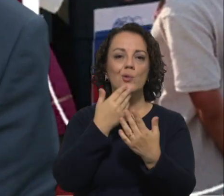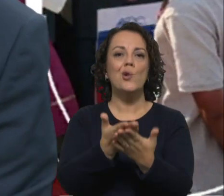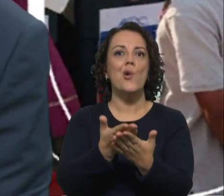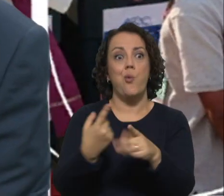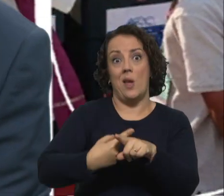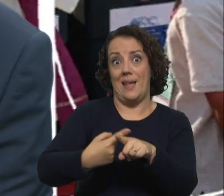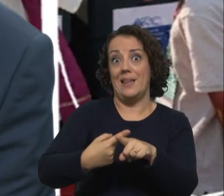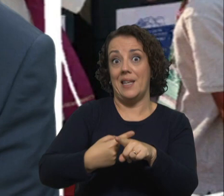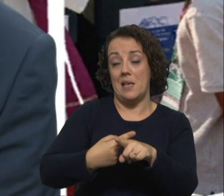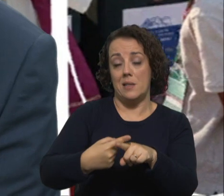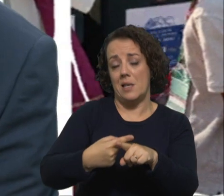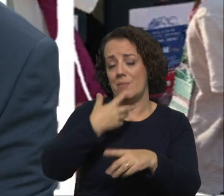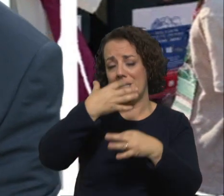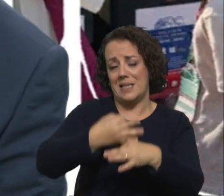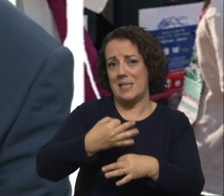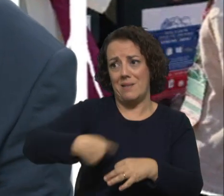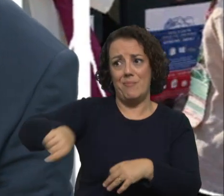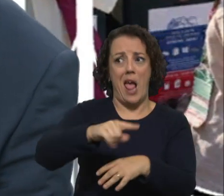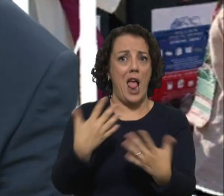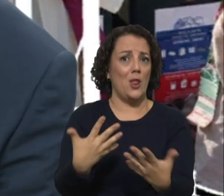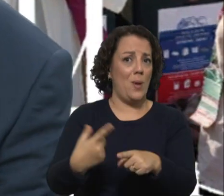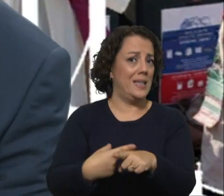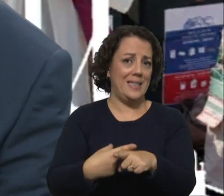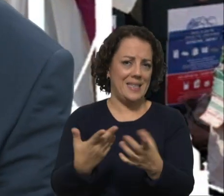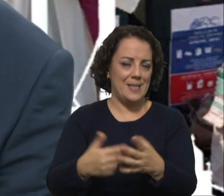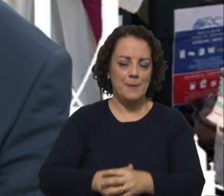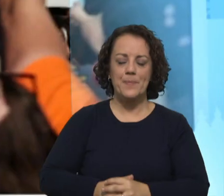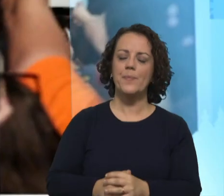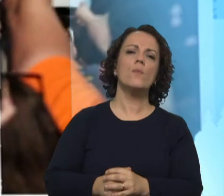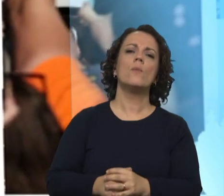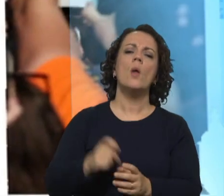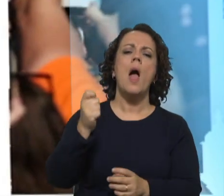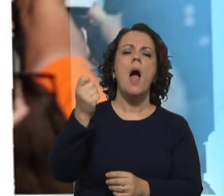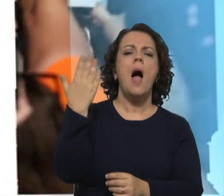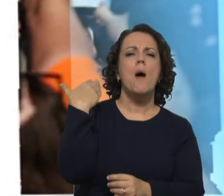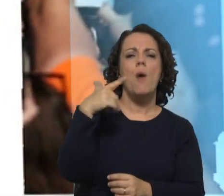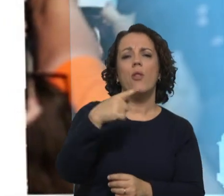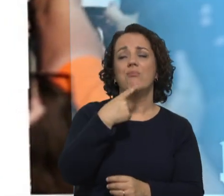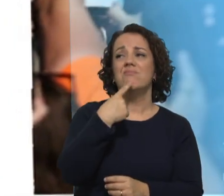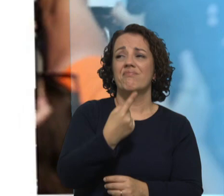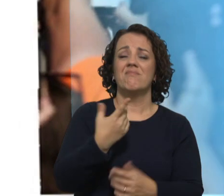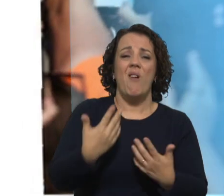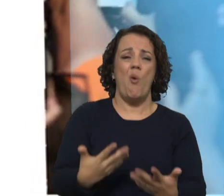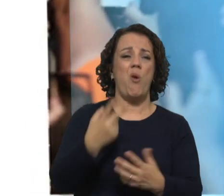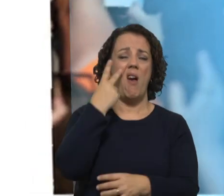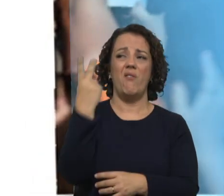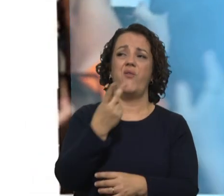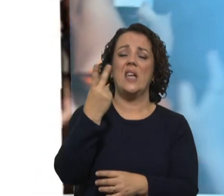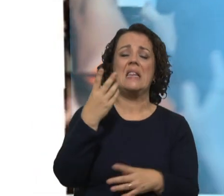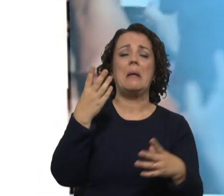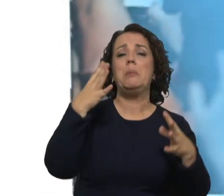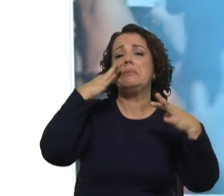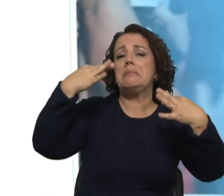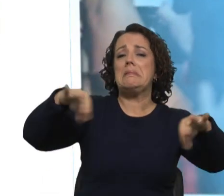que eu acho que suscitará interesse ainda hoje. Há pouco falava da superficialidade dos tempos que habitamos hoje e simultaneamente